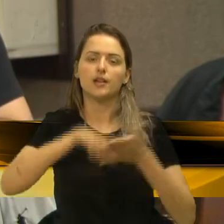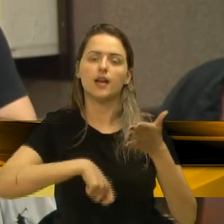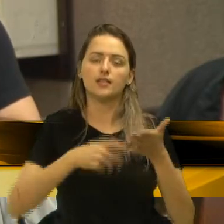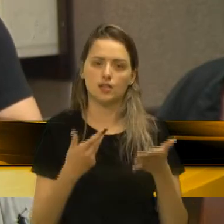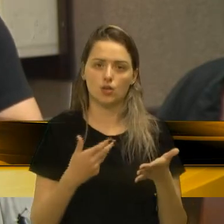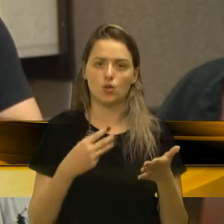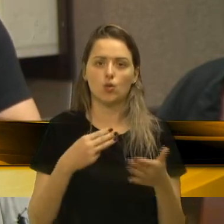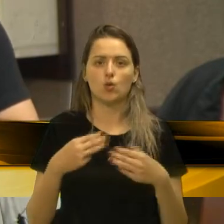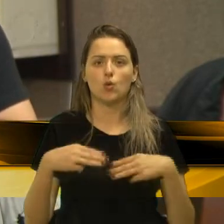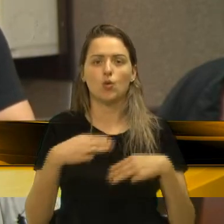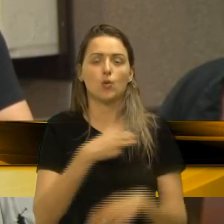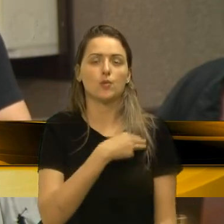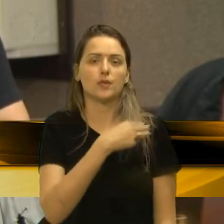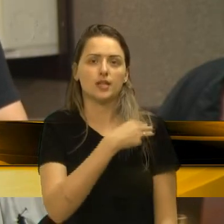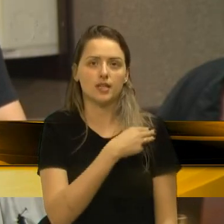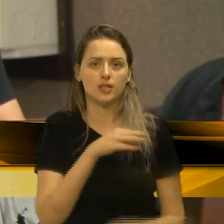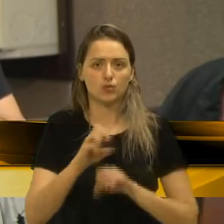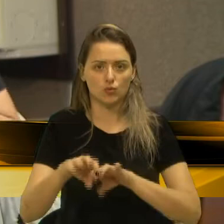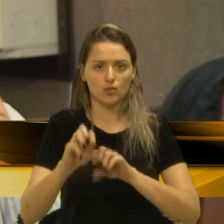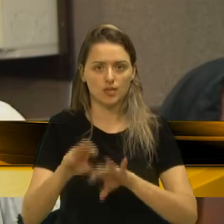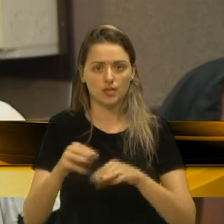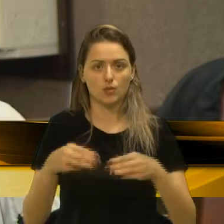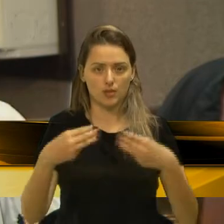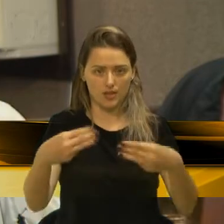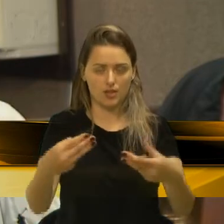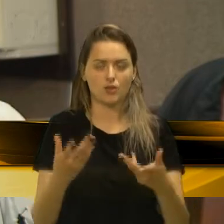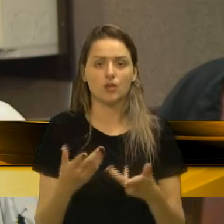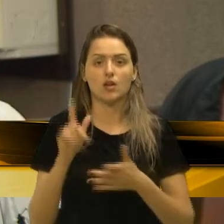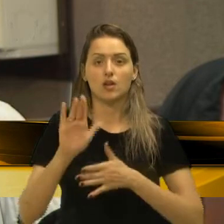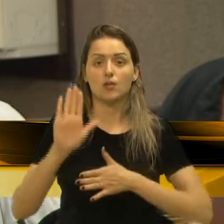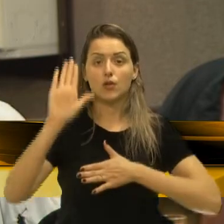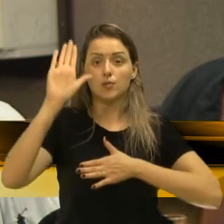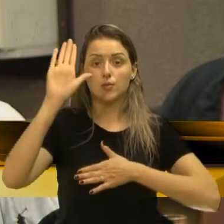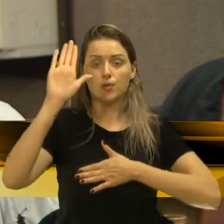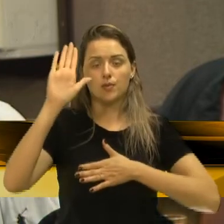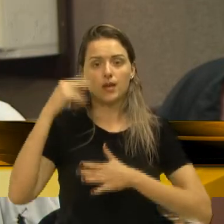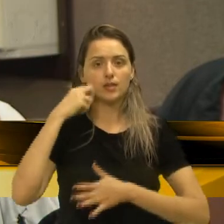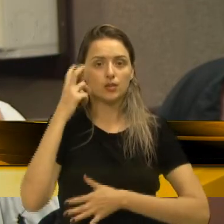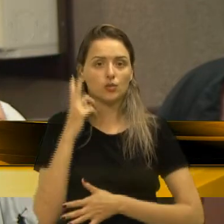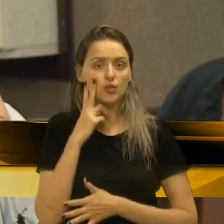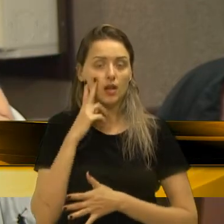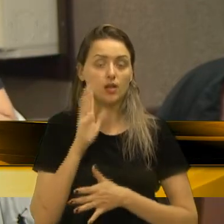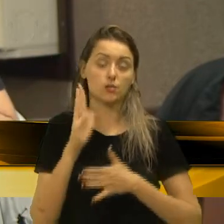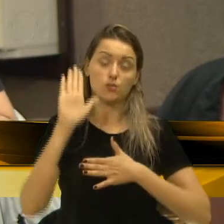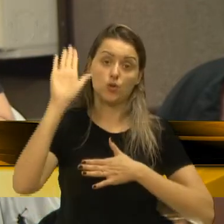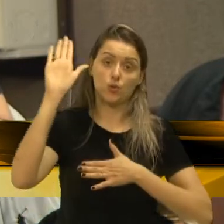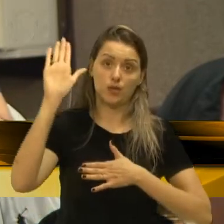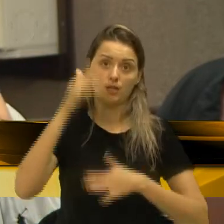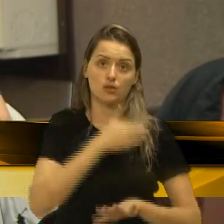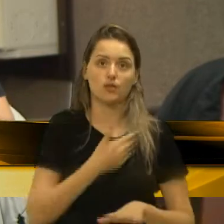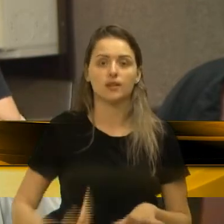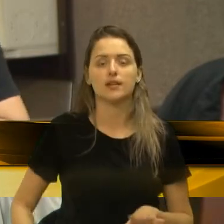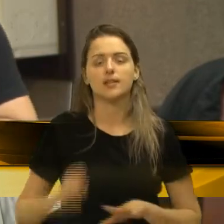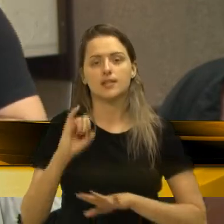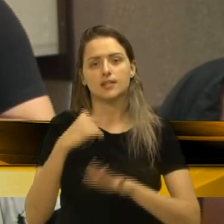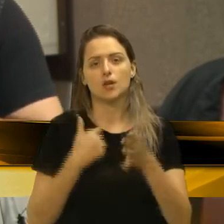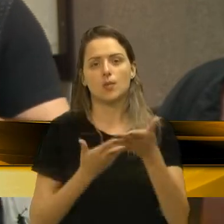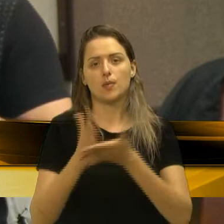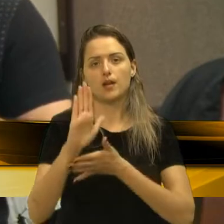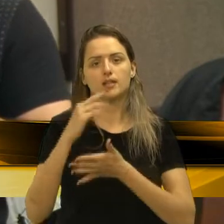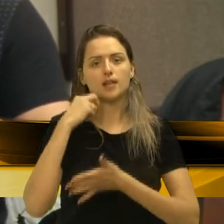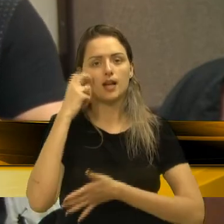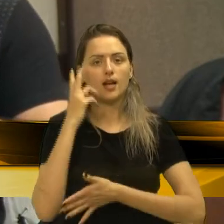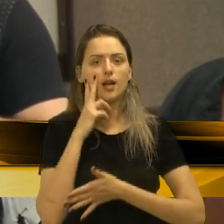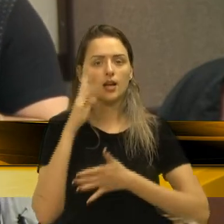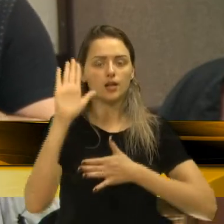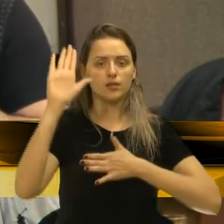ministro da Educação, o piso nacional dos professores. Foi promessa de campanha enquanto governador, se eu for eleito governador do estado do Rio Grande